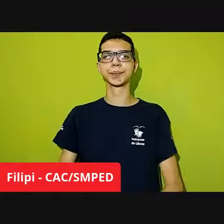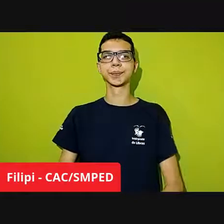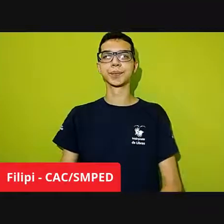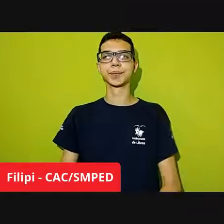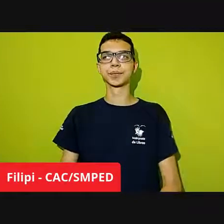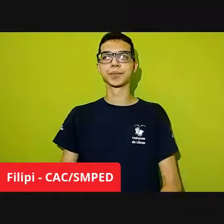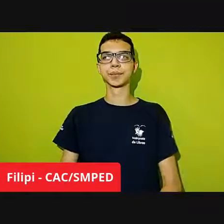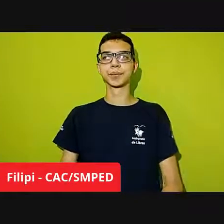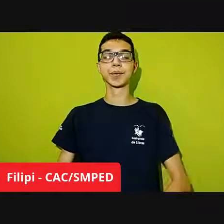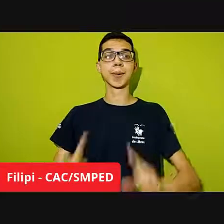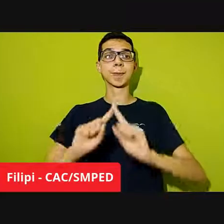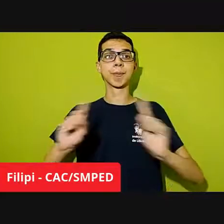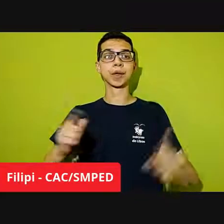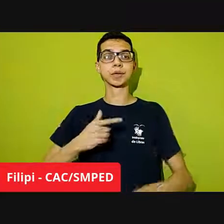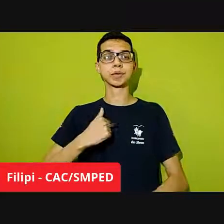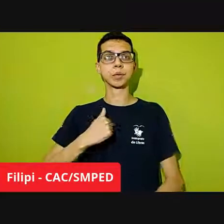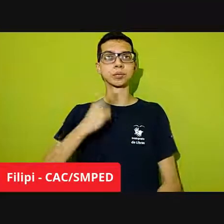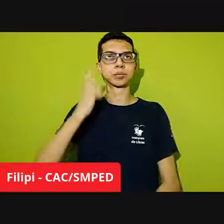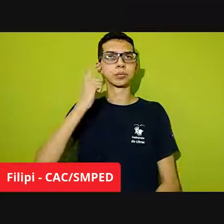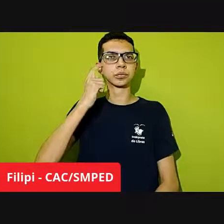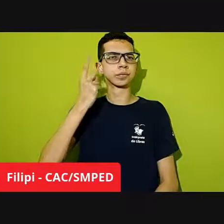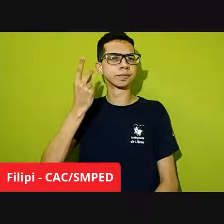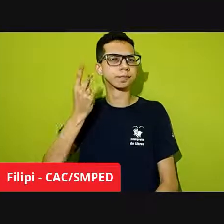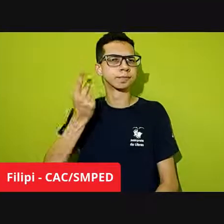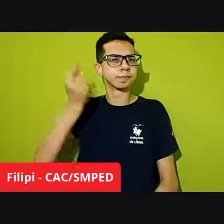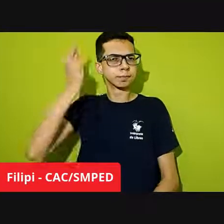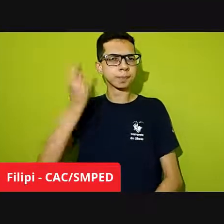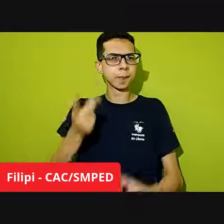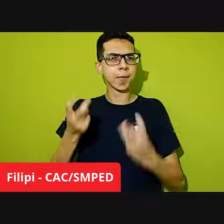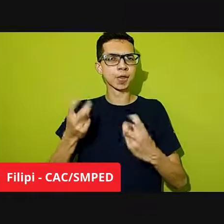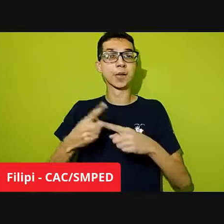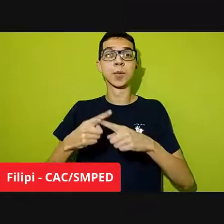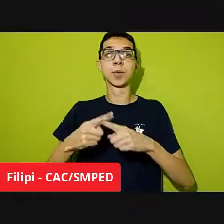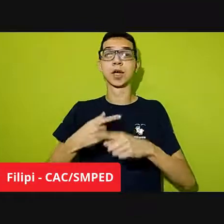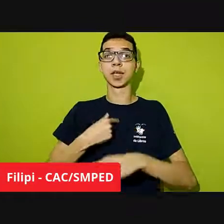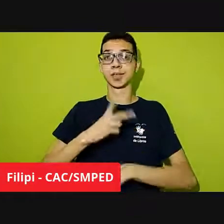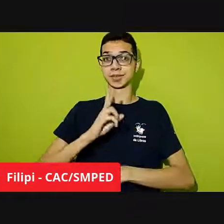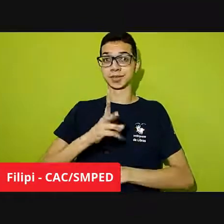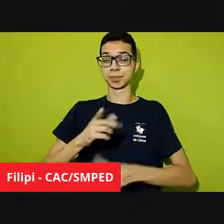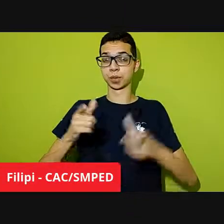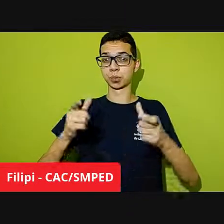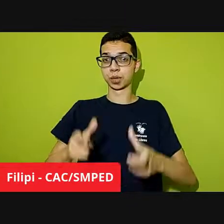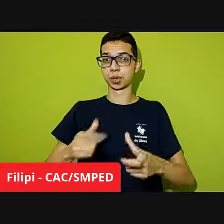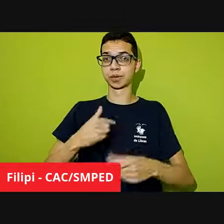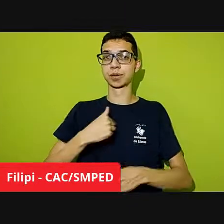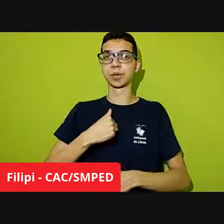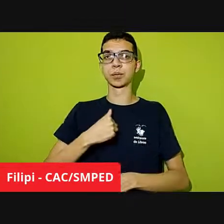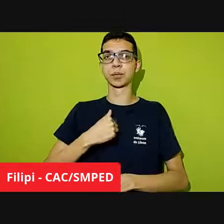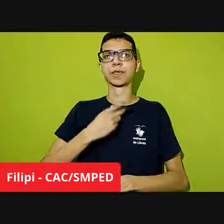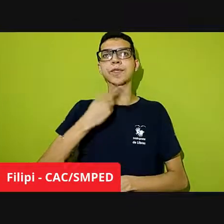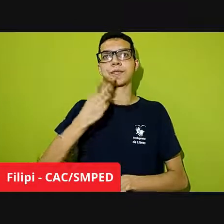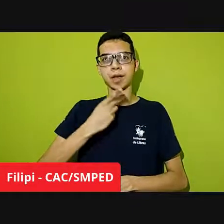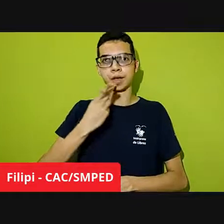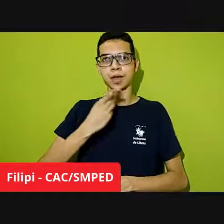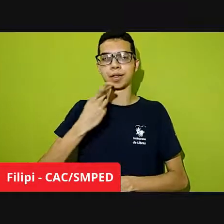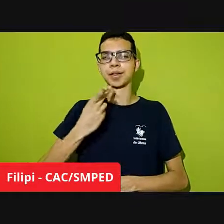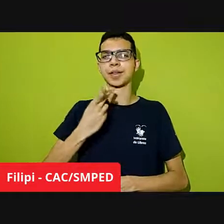Mas aí o estalo deu assim, quando nas mediações eu sempre evitava, eu falo pra caramba com as mãos,